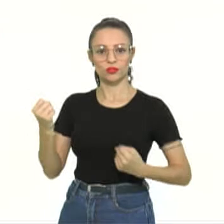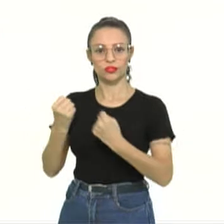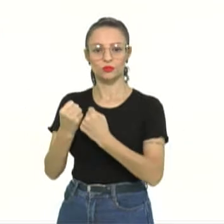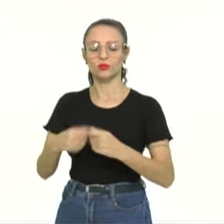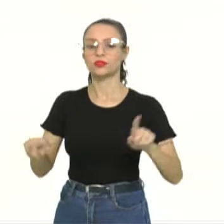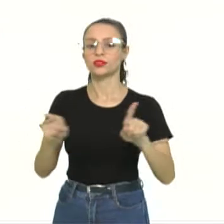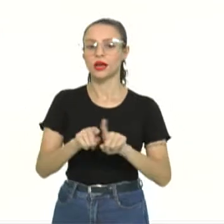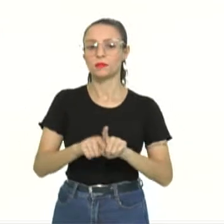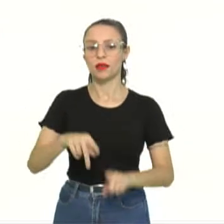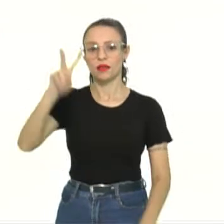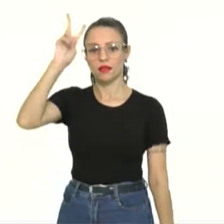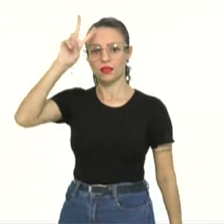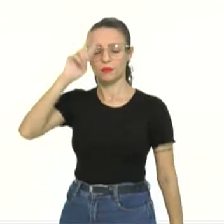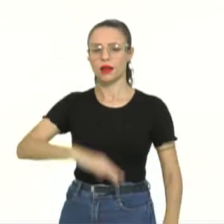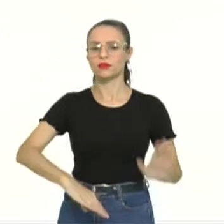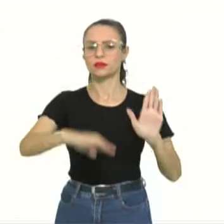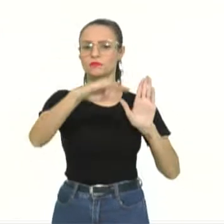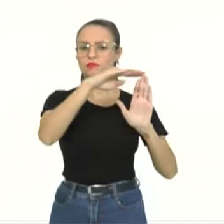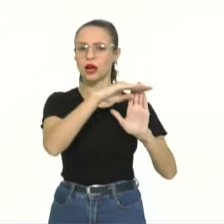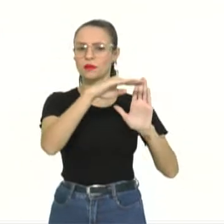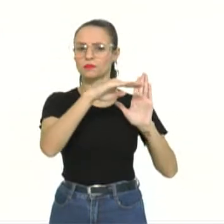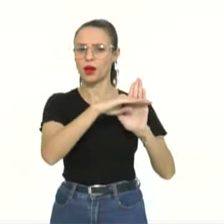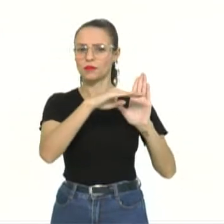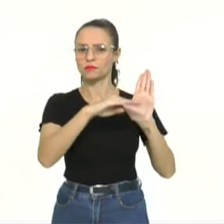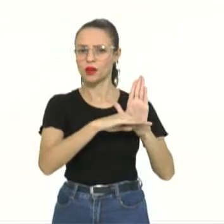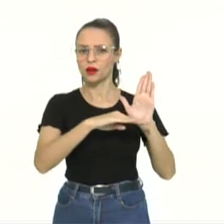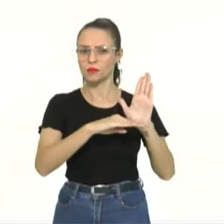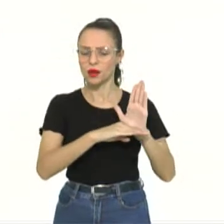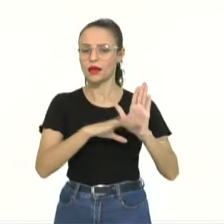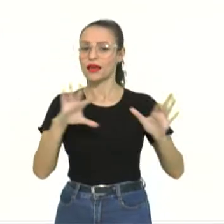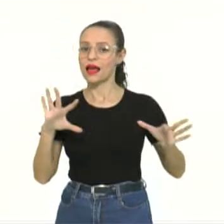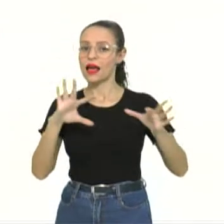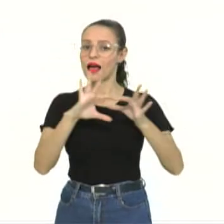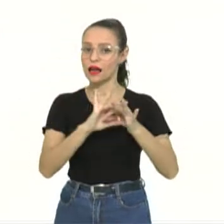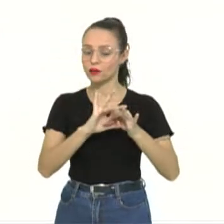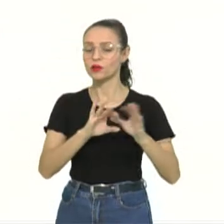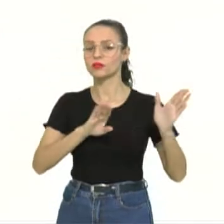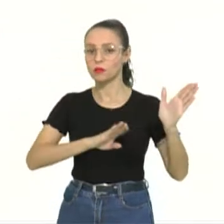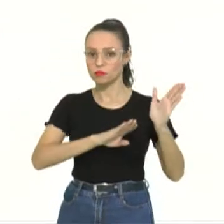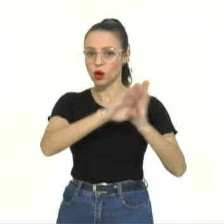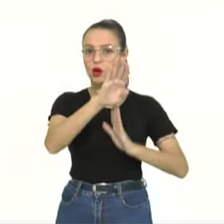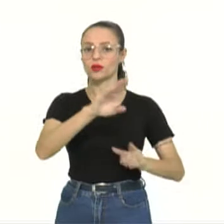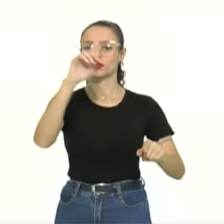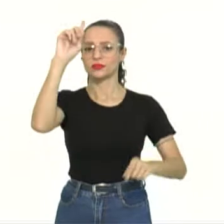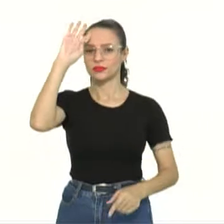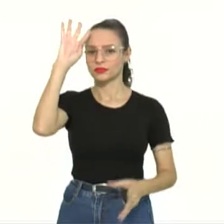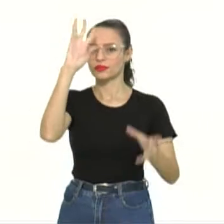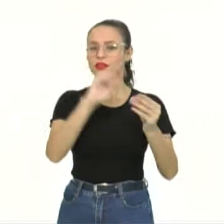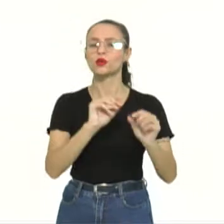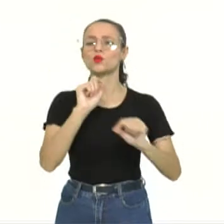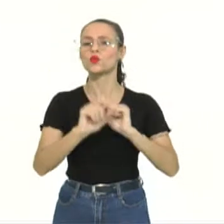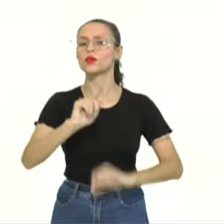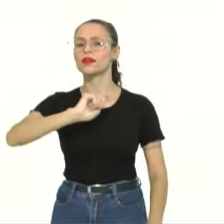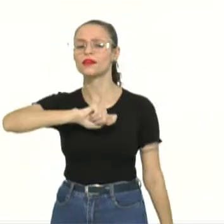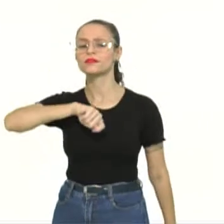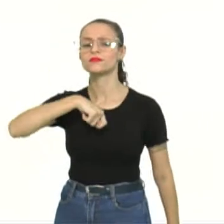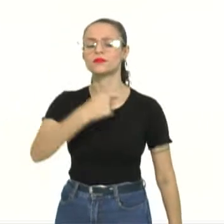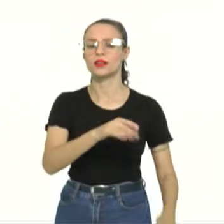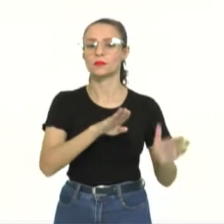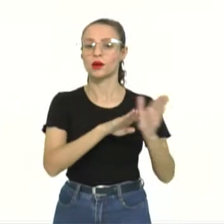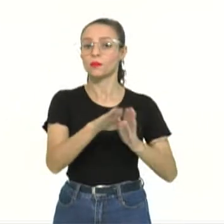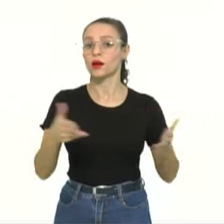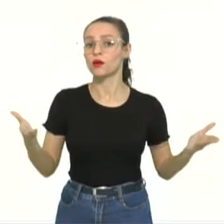lado relembrar doutrinas que se ancoraram no progressismo e compreender o que é ser Progressista